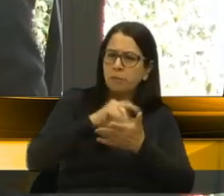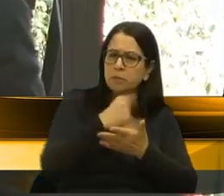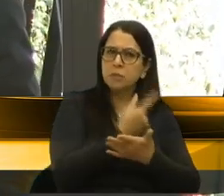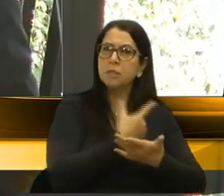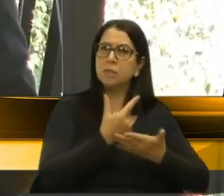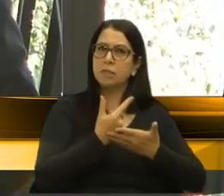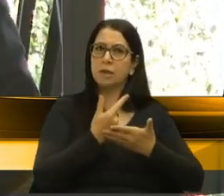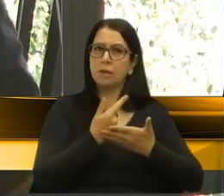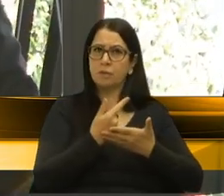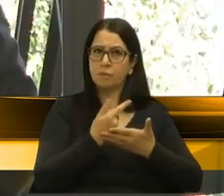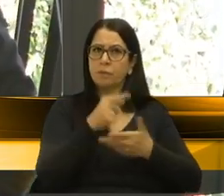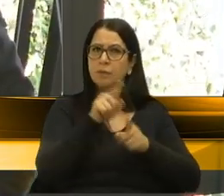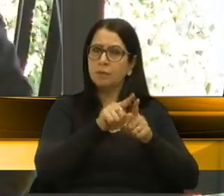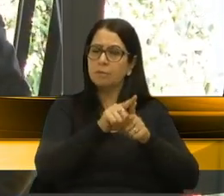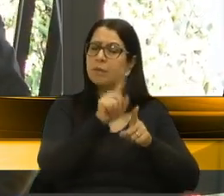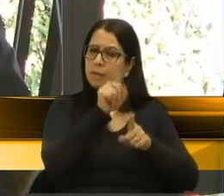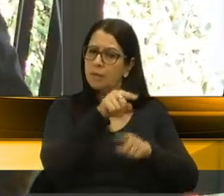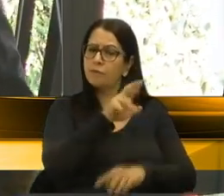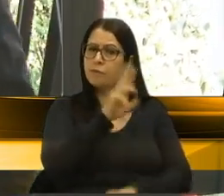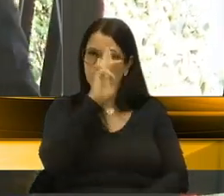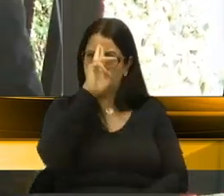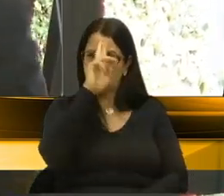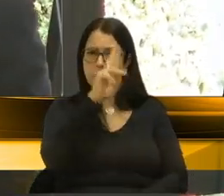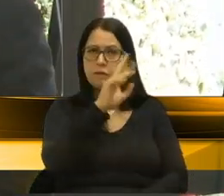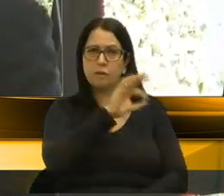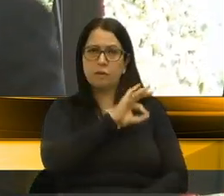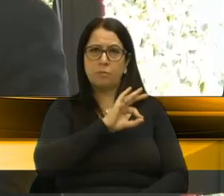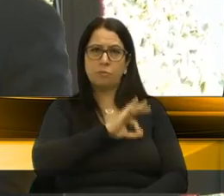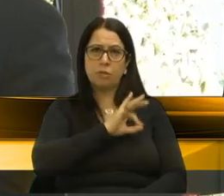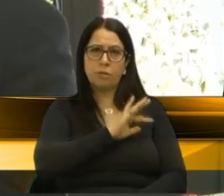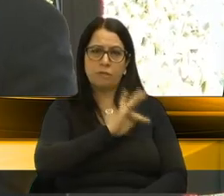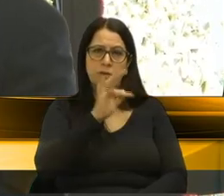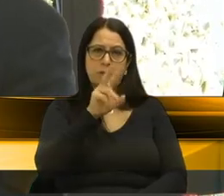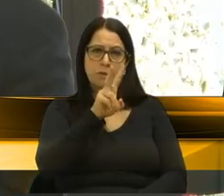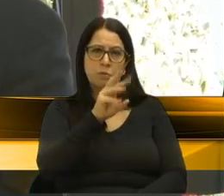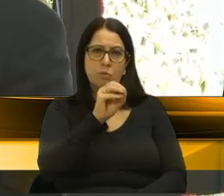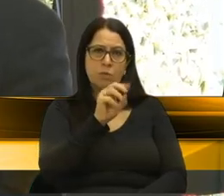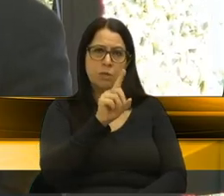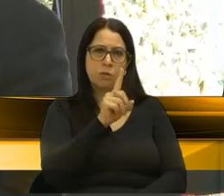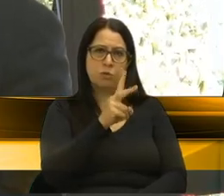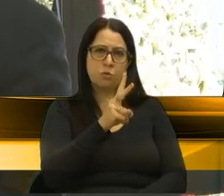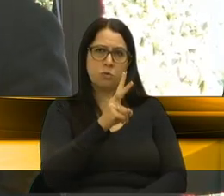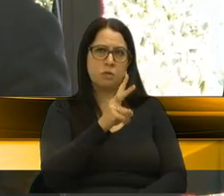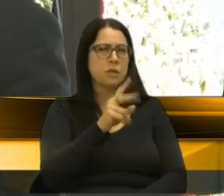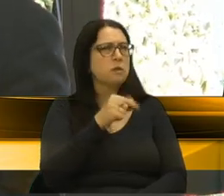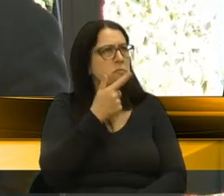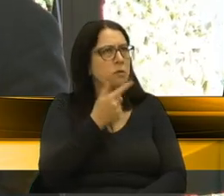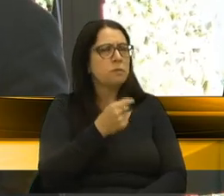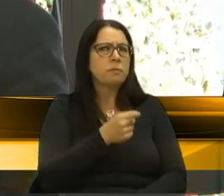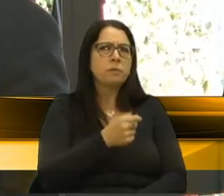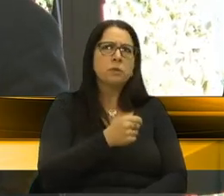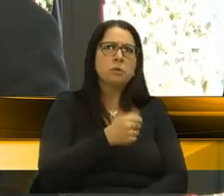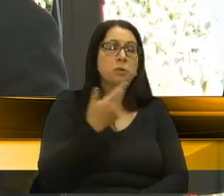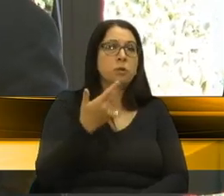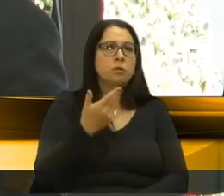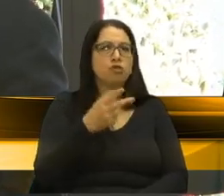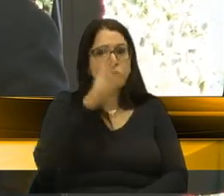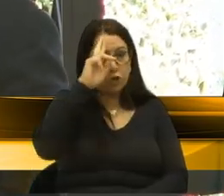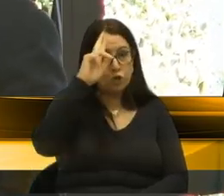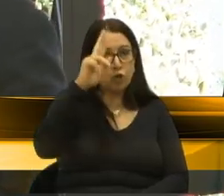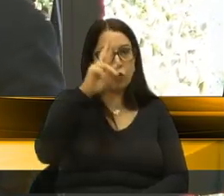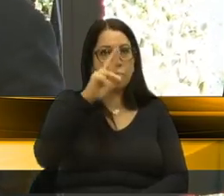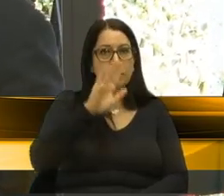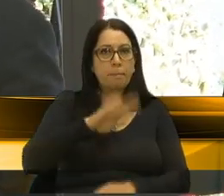Leandro Daiello, ele foi chefe da Polícia Federal de 2012. Olha, foi um dos diretores da Polícia Federal